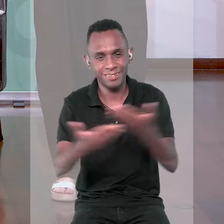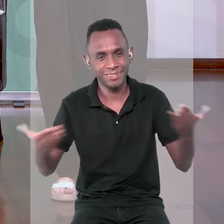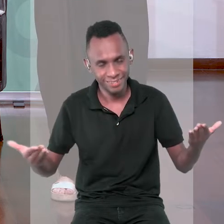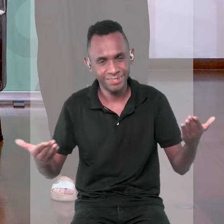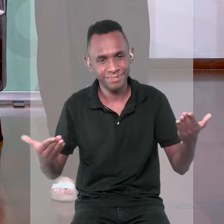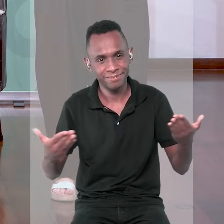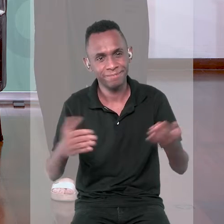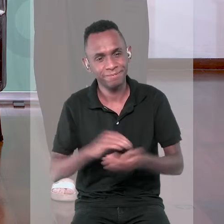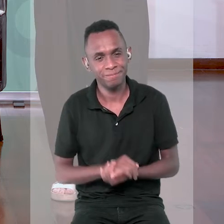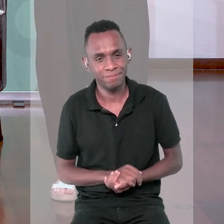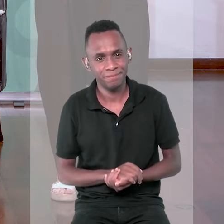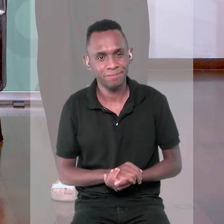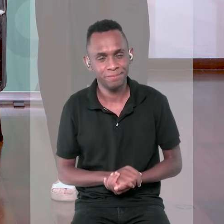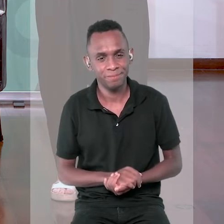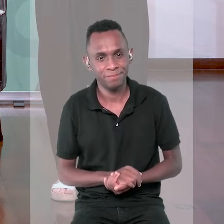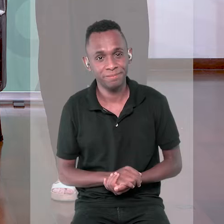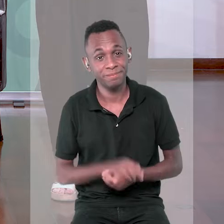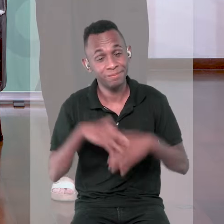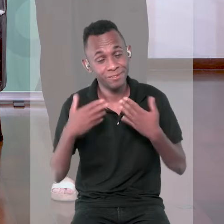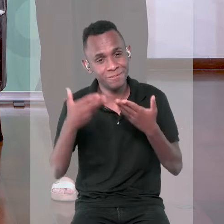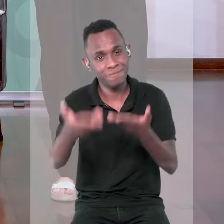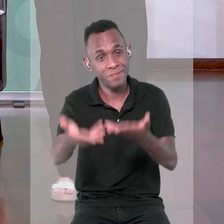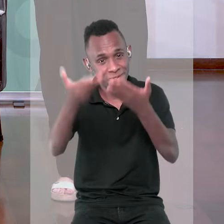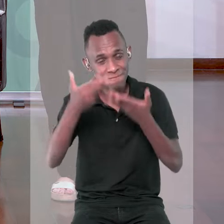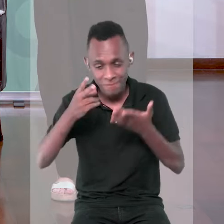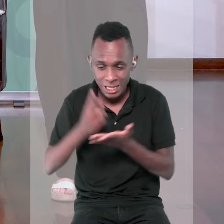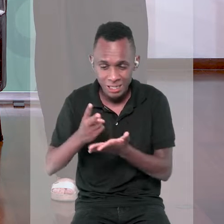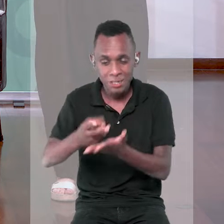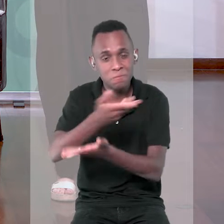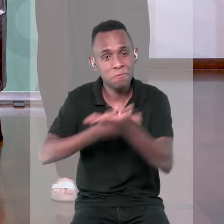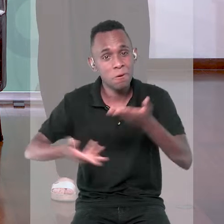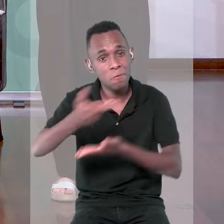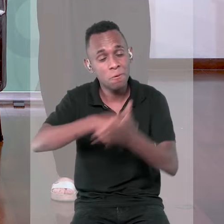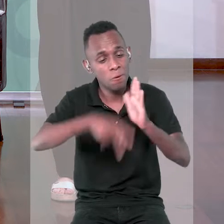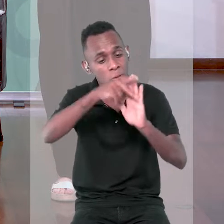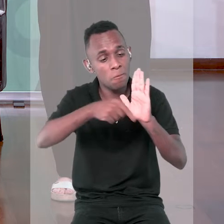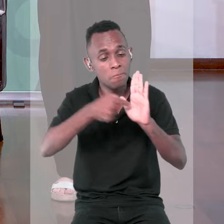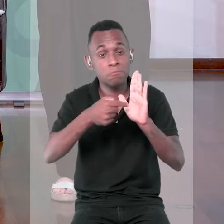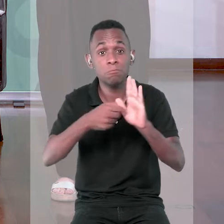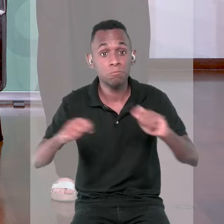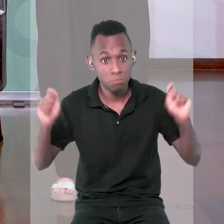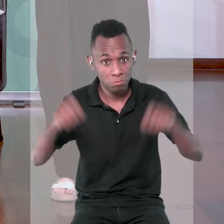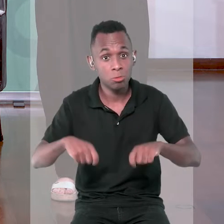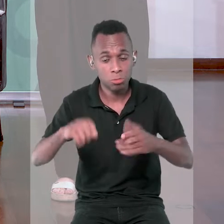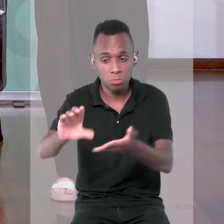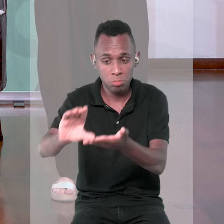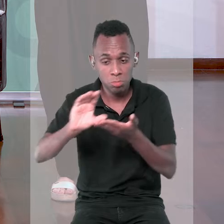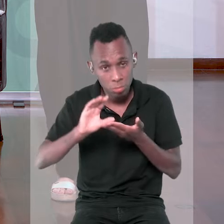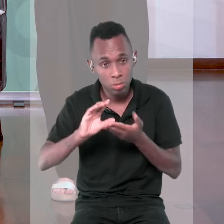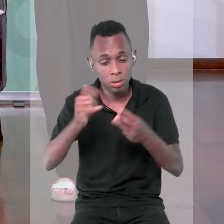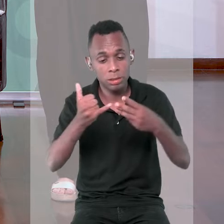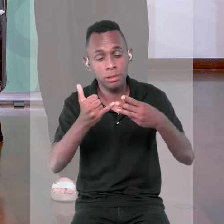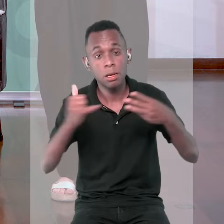Boa noite. Então, bem-vindo ao Sempre o Papo. O projeto é viabilizado por meio do patrocínio